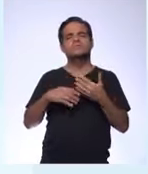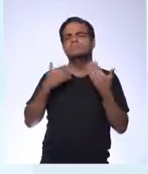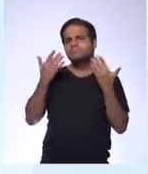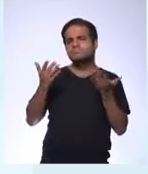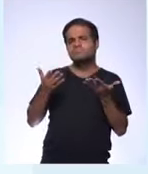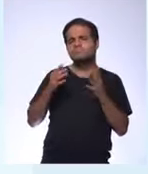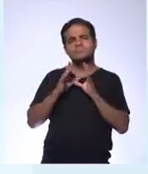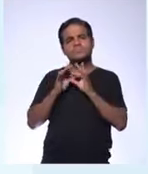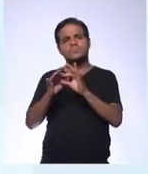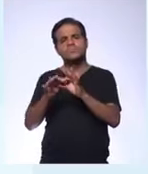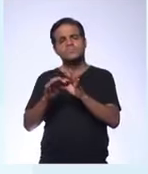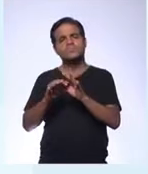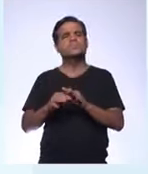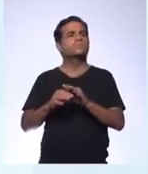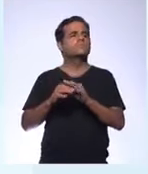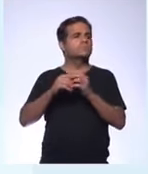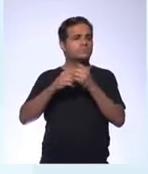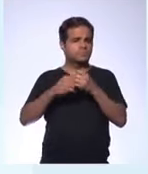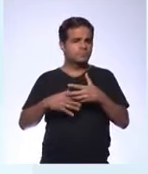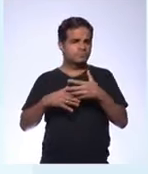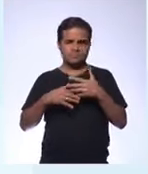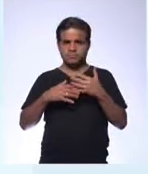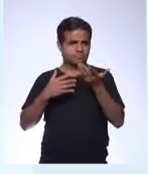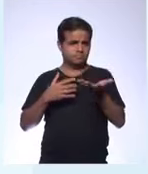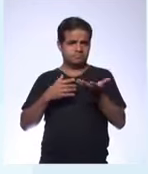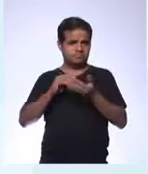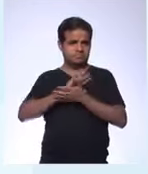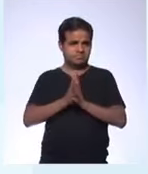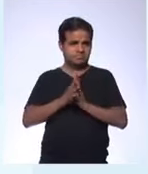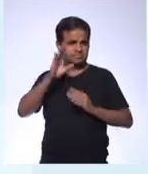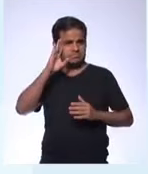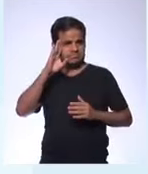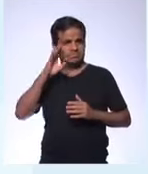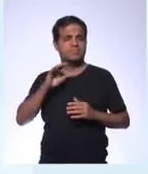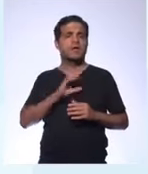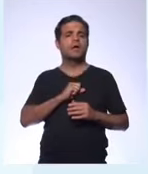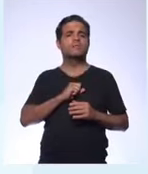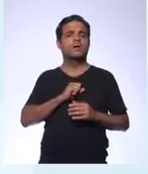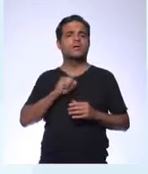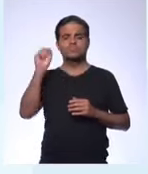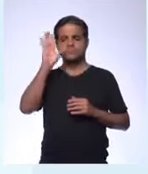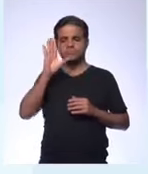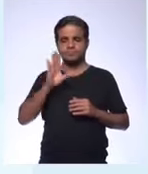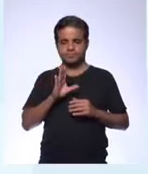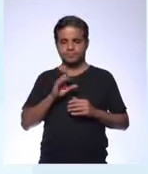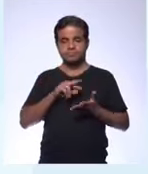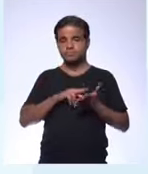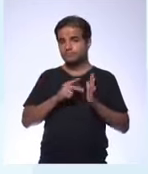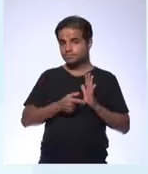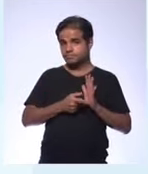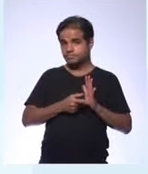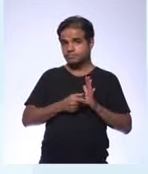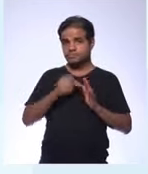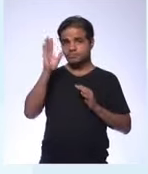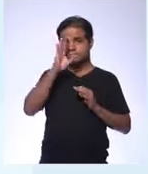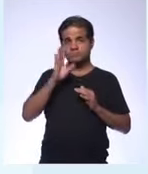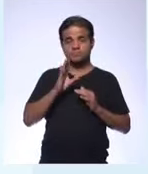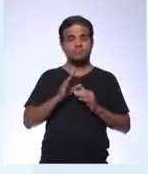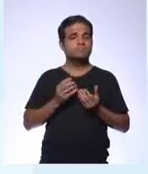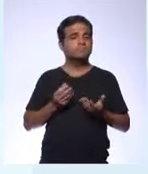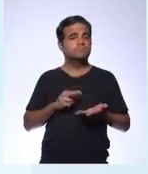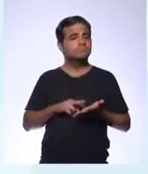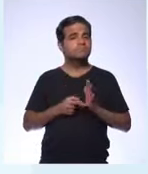com o contexto da ditadura militar, o que significava amar o Brasil? Em um minuto a gente volta.